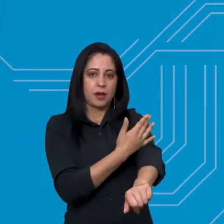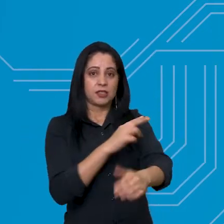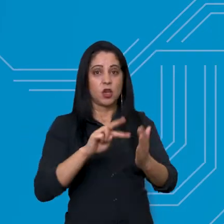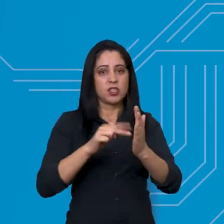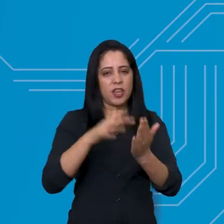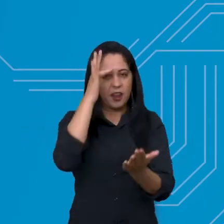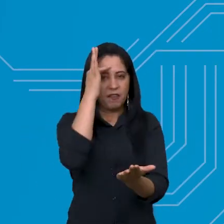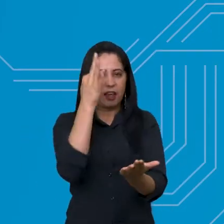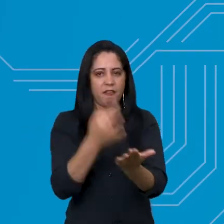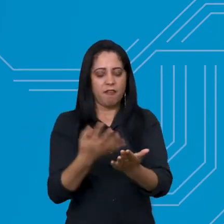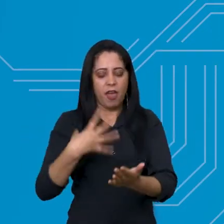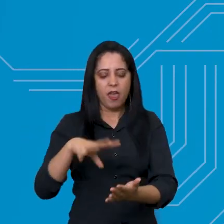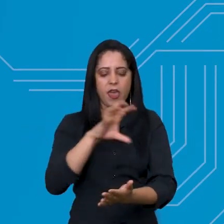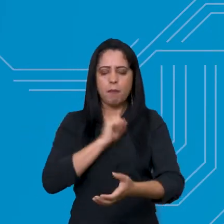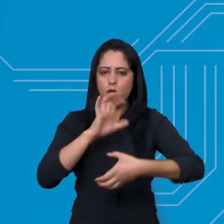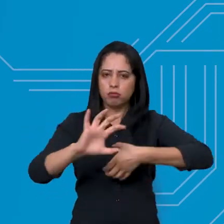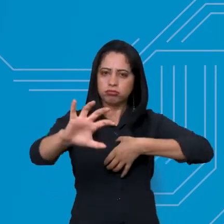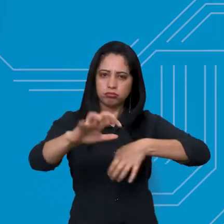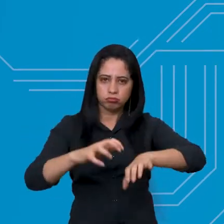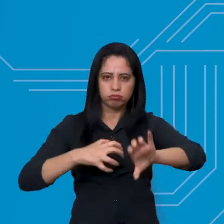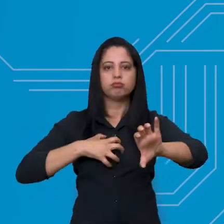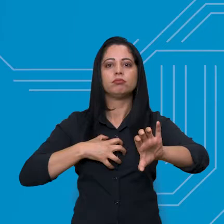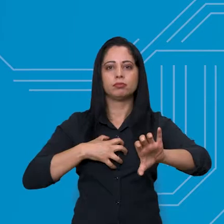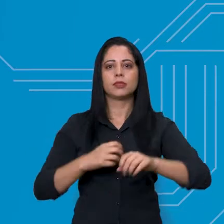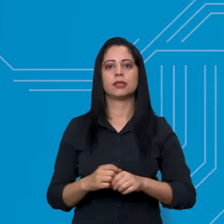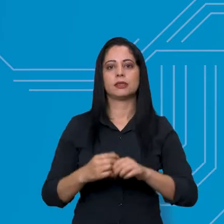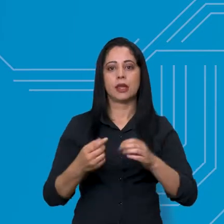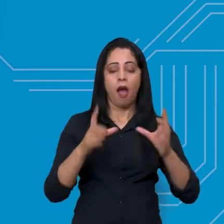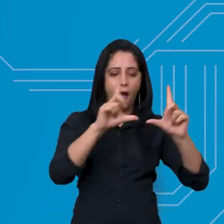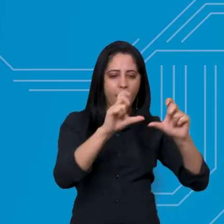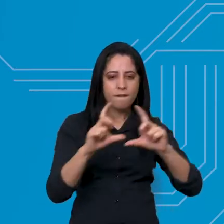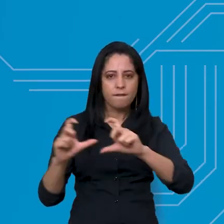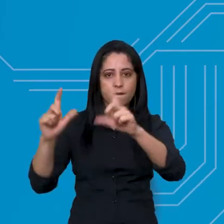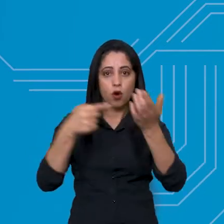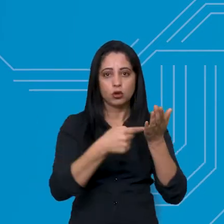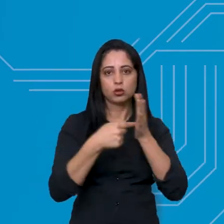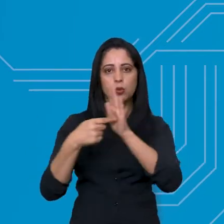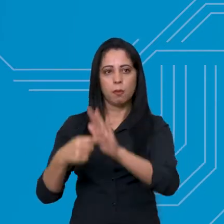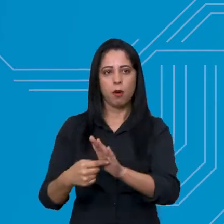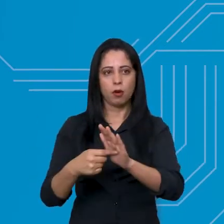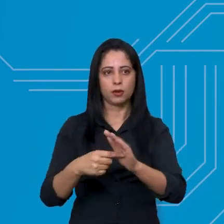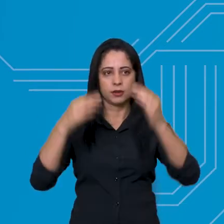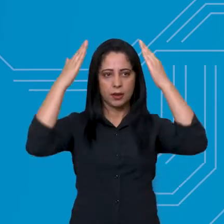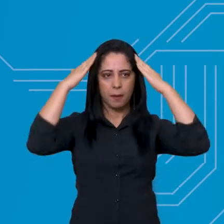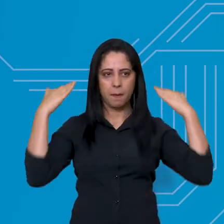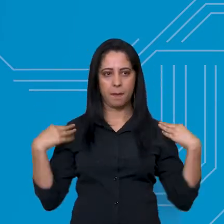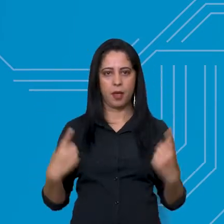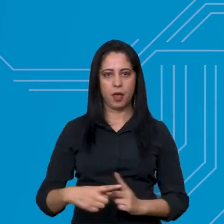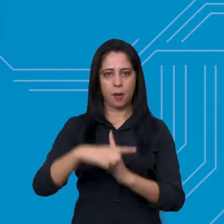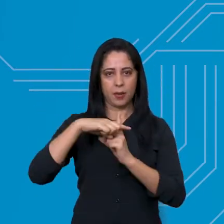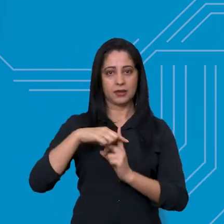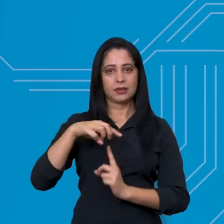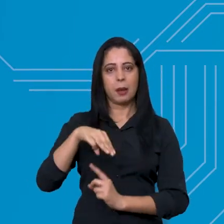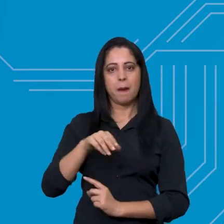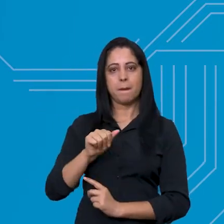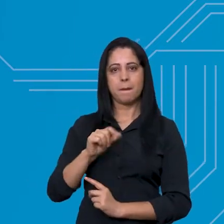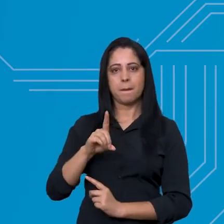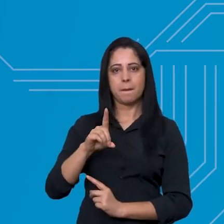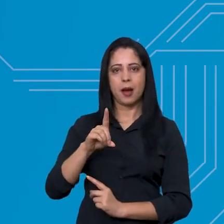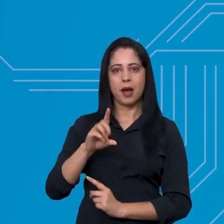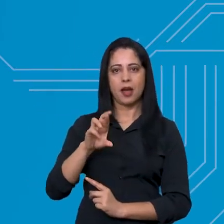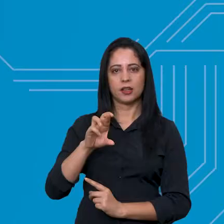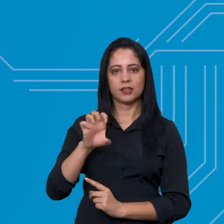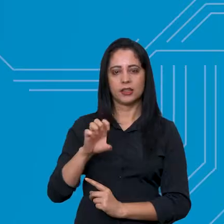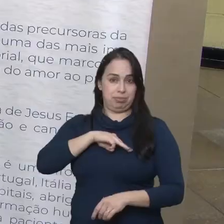ao próximo. A mostra é parte do acervo do Instituto das Pequenas Missionárias, que conta um pouquinho da trajetória da Madre Maria Teresa